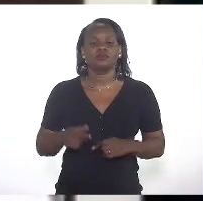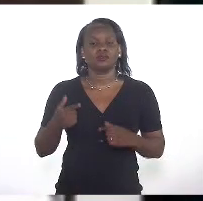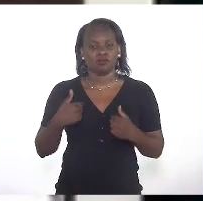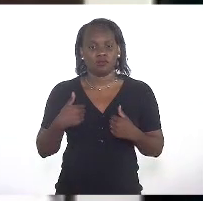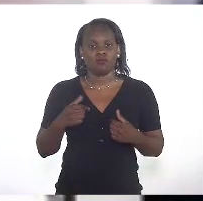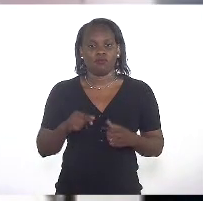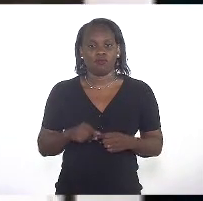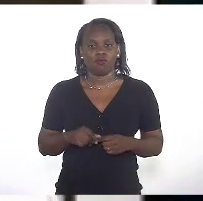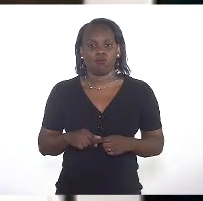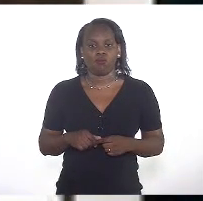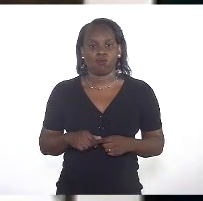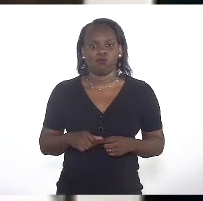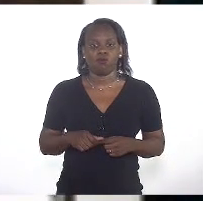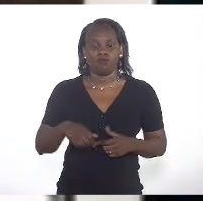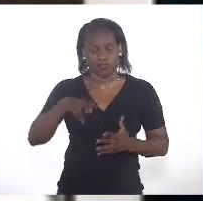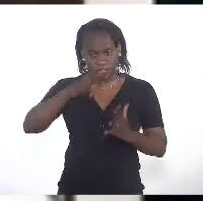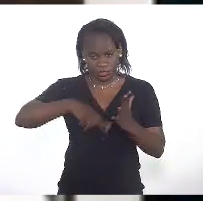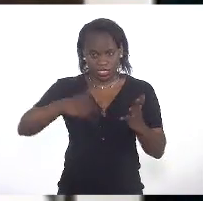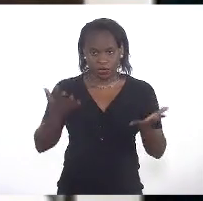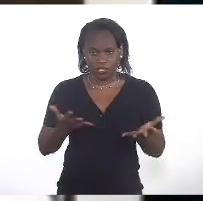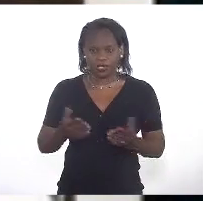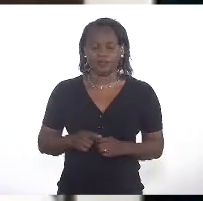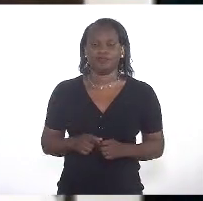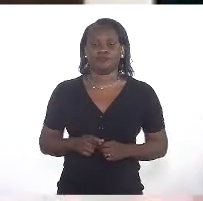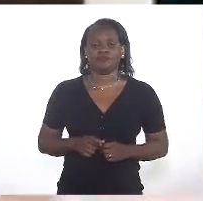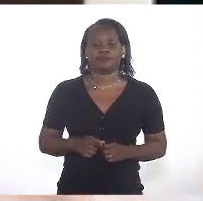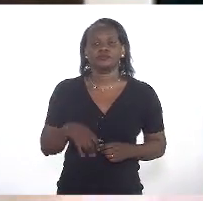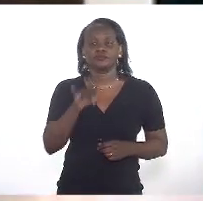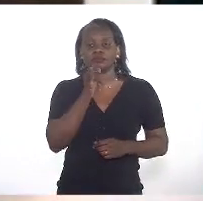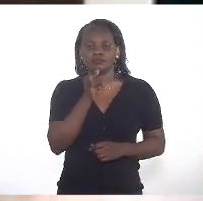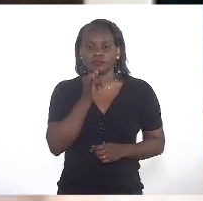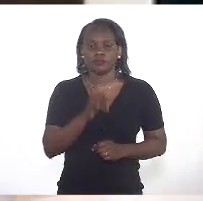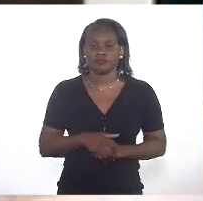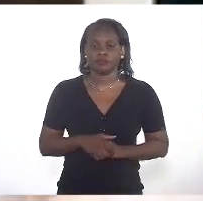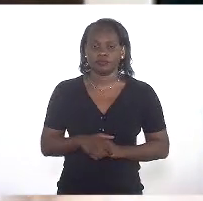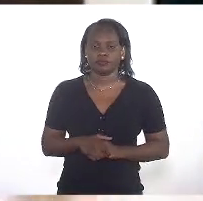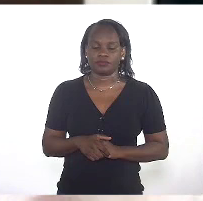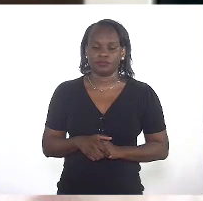vou a ler agora. Por exemplo,